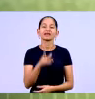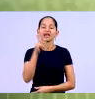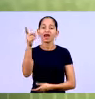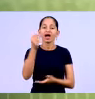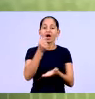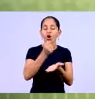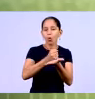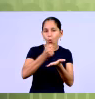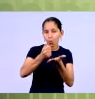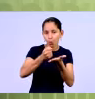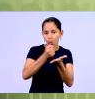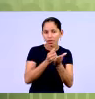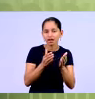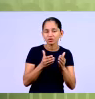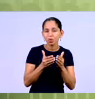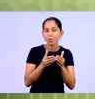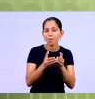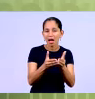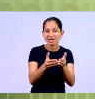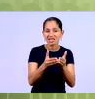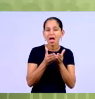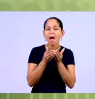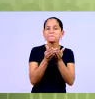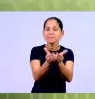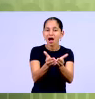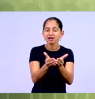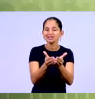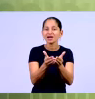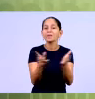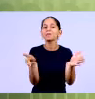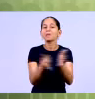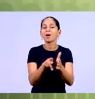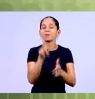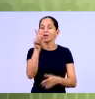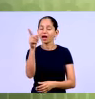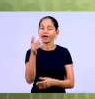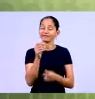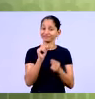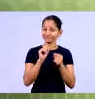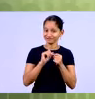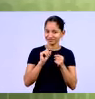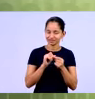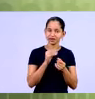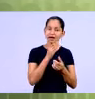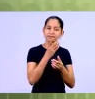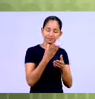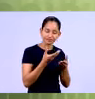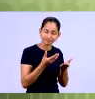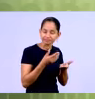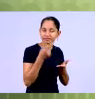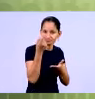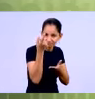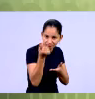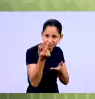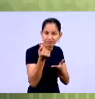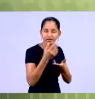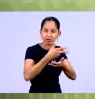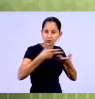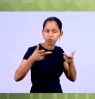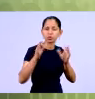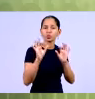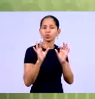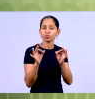contratos marítimos eram feitos que uma parte entregava ao outro, que lidando com o comércio marítimo, para que